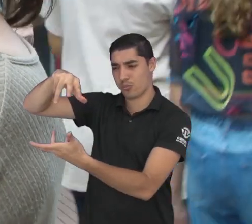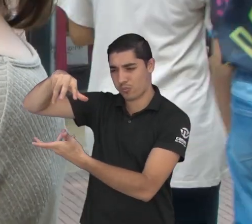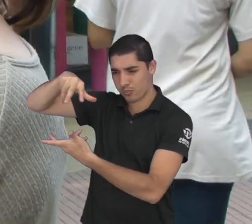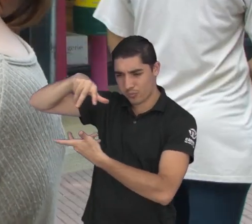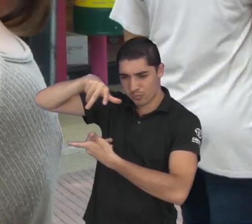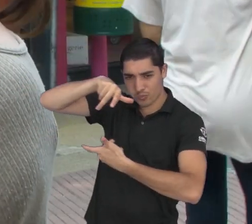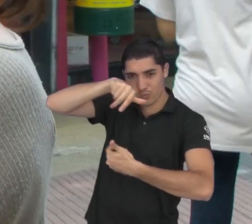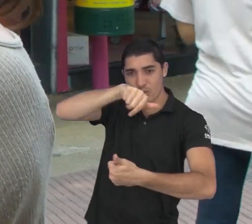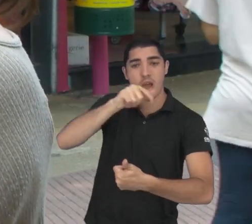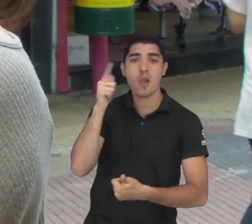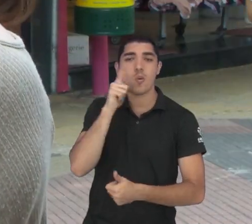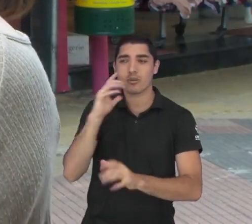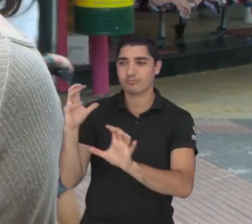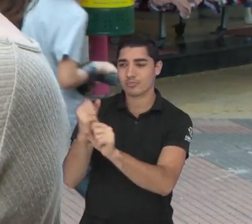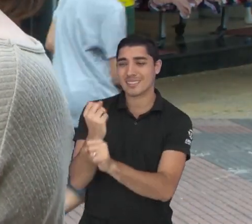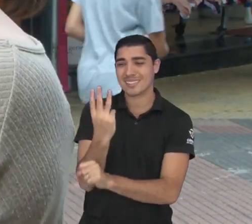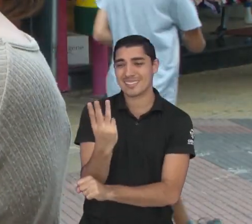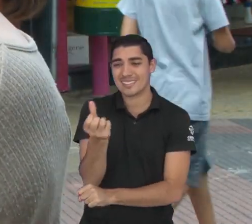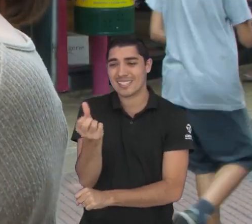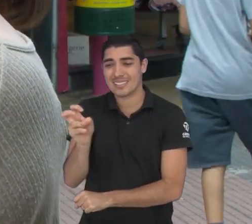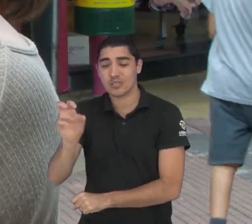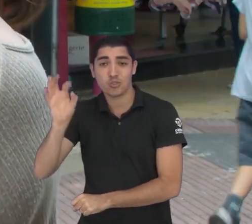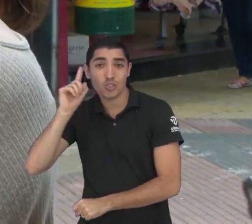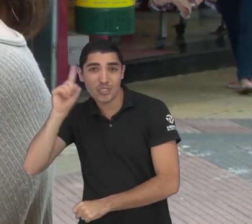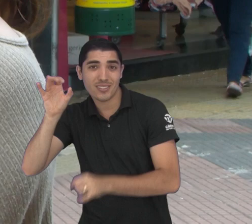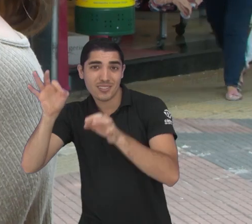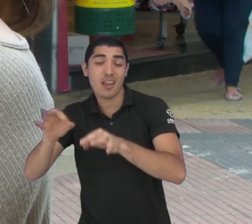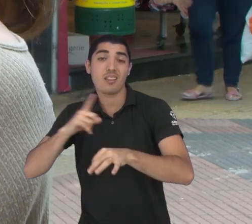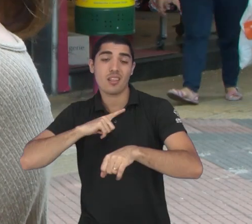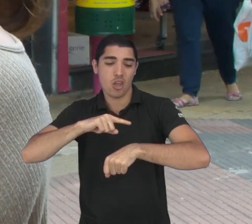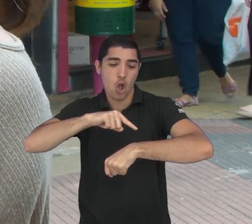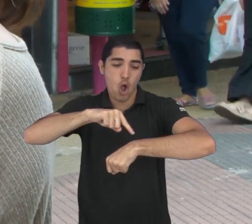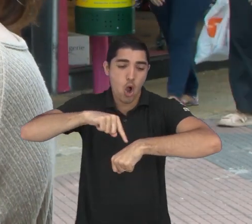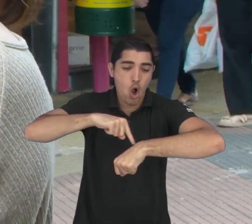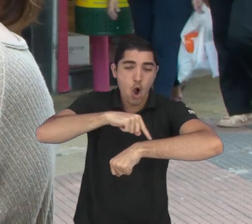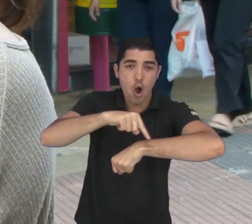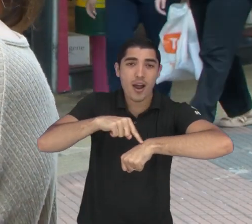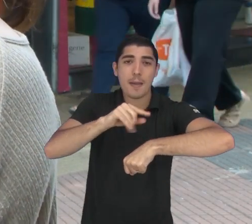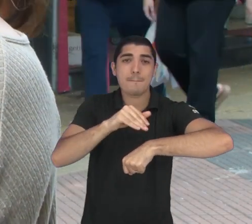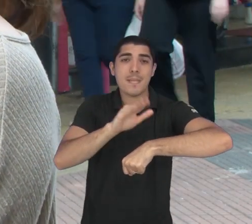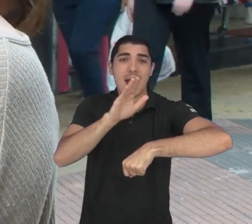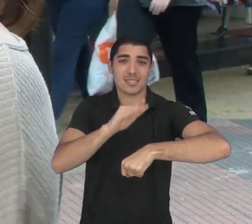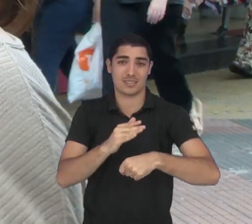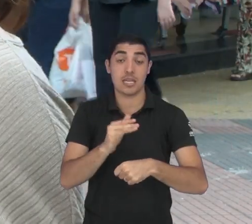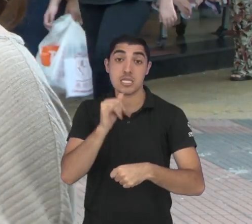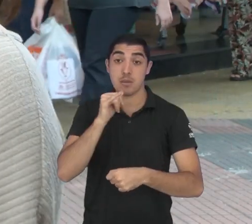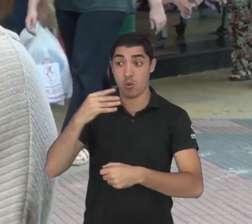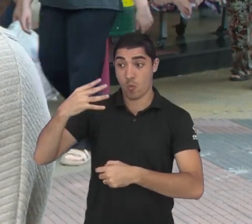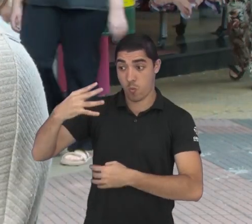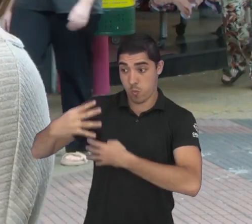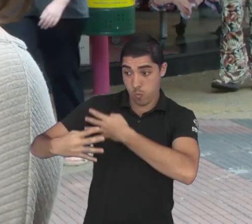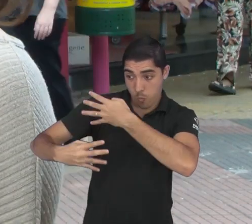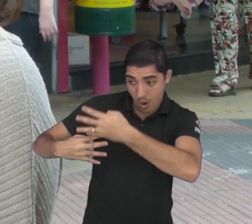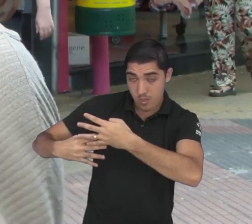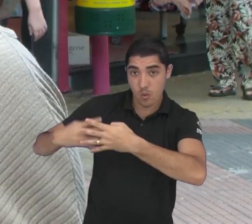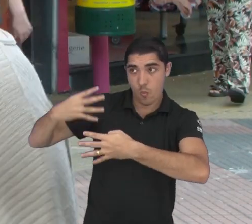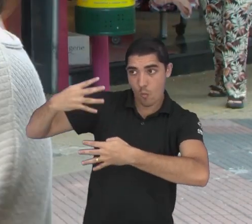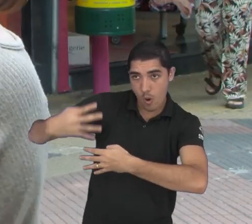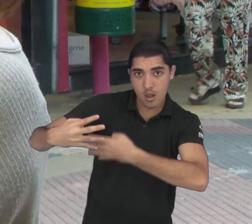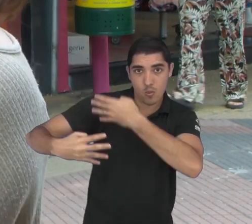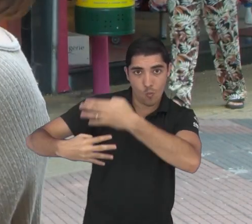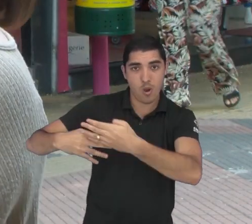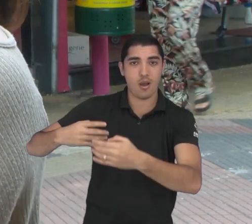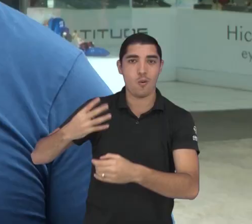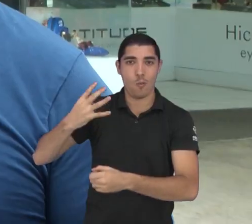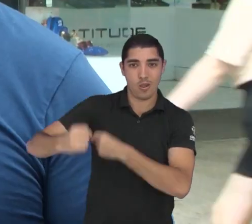ele nunca fecha os 365 dias direitinho. Então sobra algumas horas que a cada 4 anos é